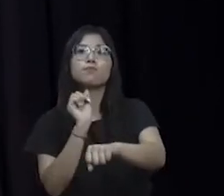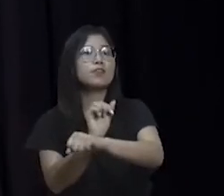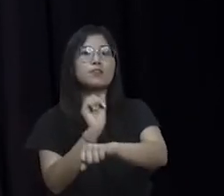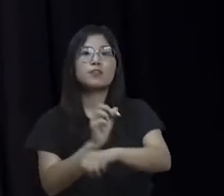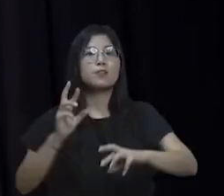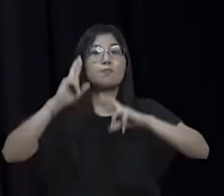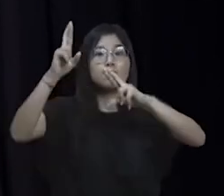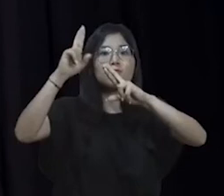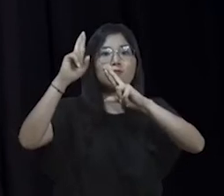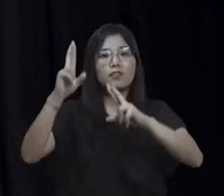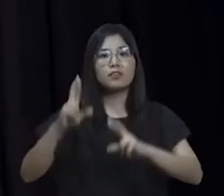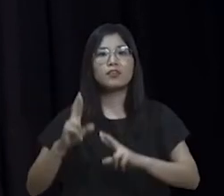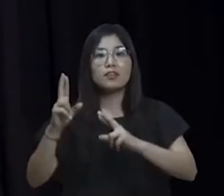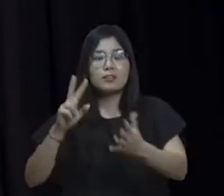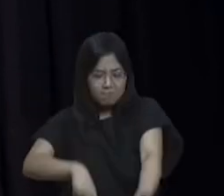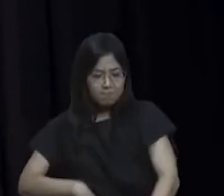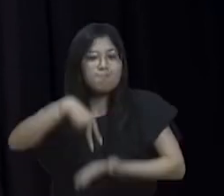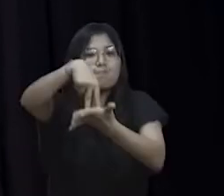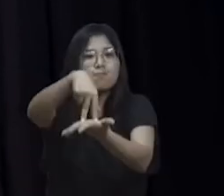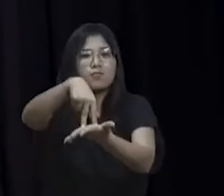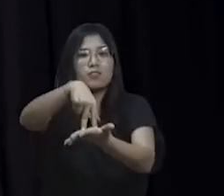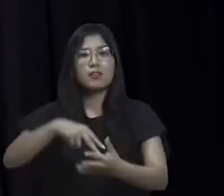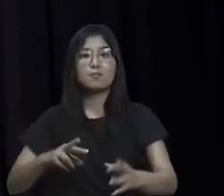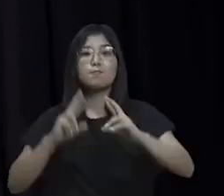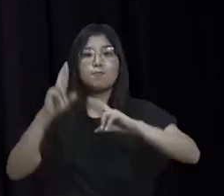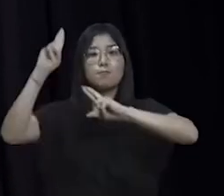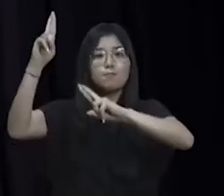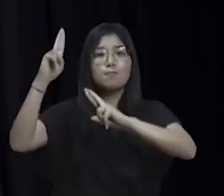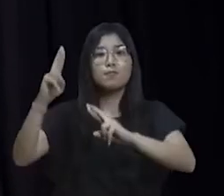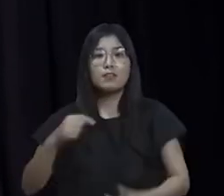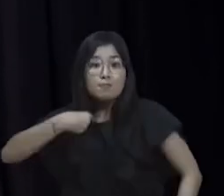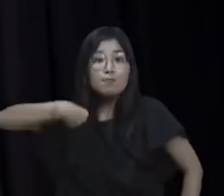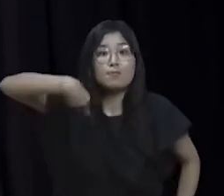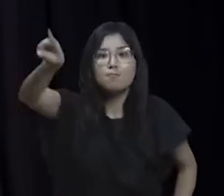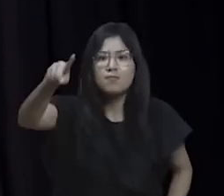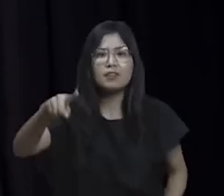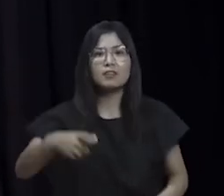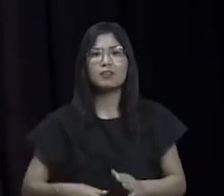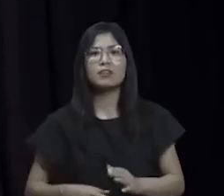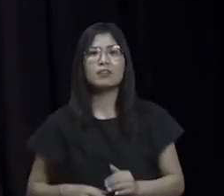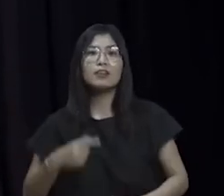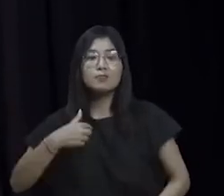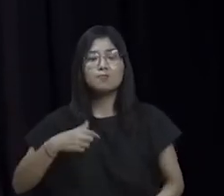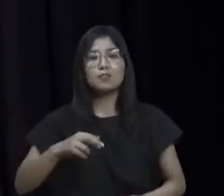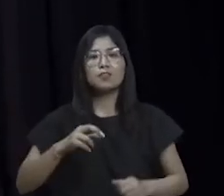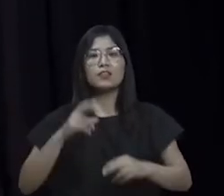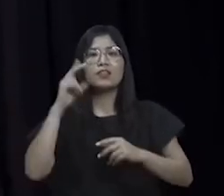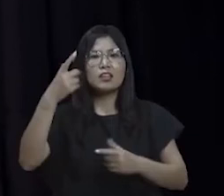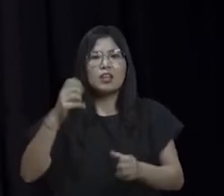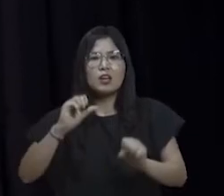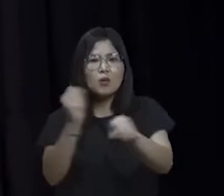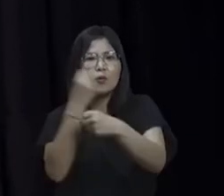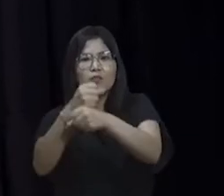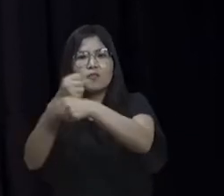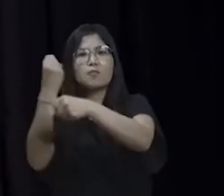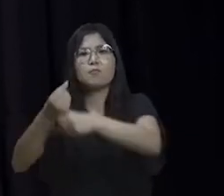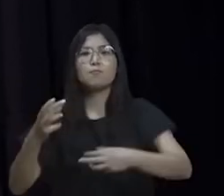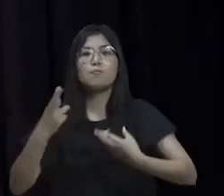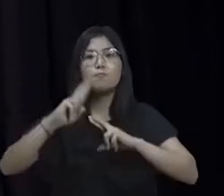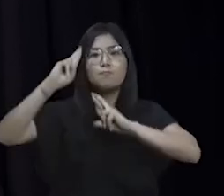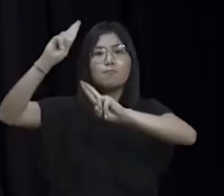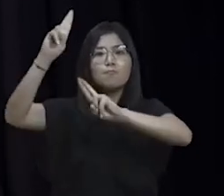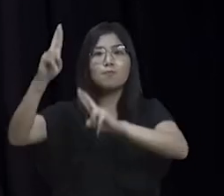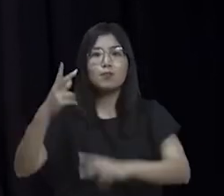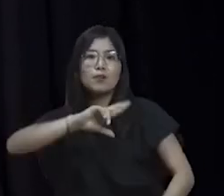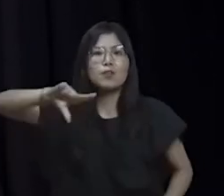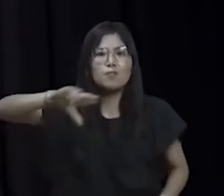Esperançar é se levantar. Esperançar é ir atrás. Esperançar é construir. Esperançar é